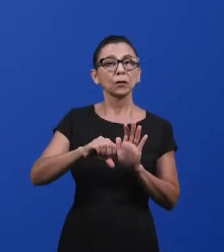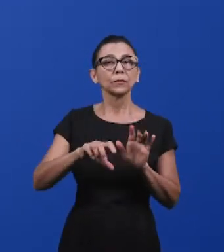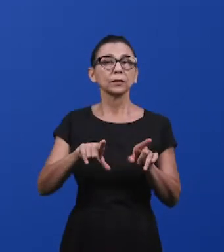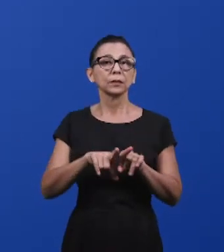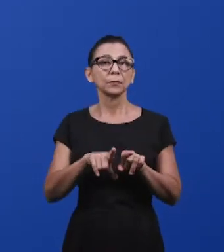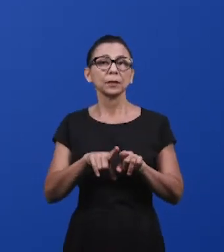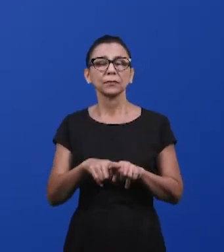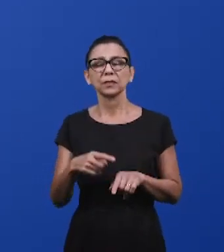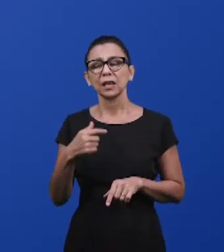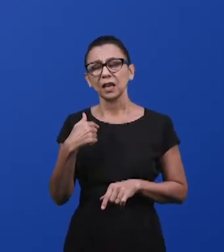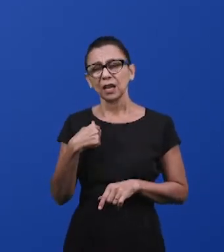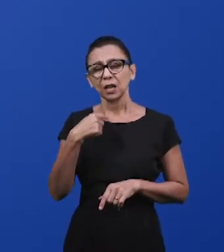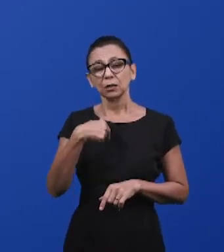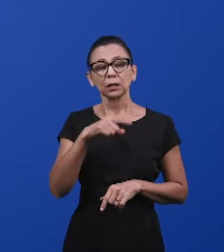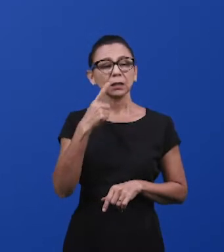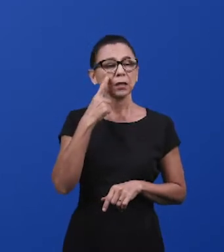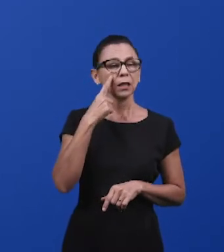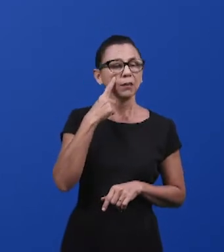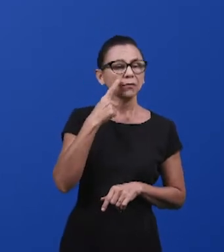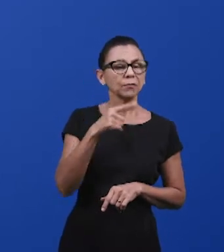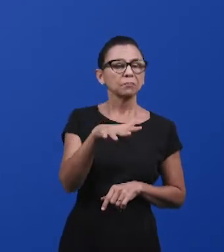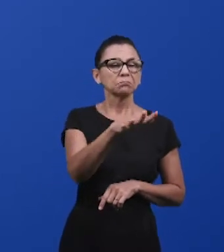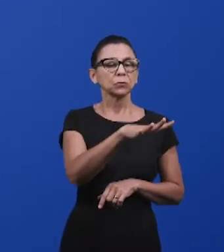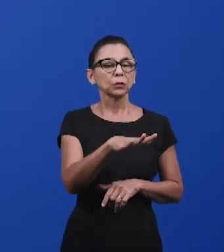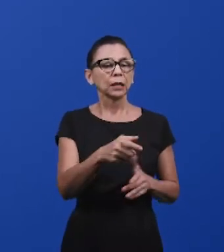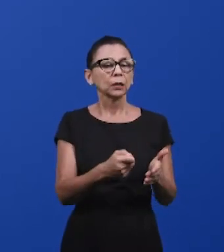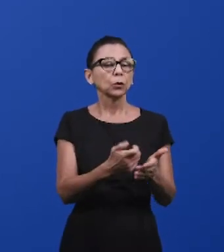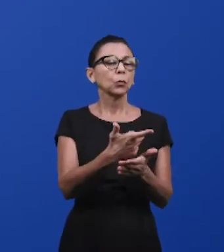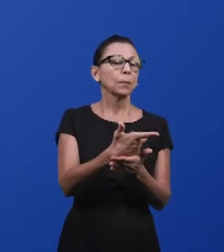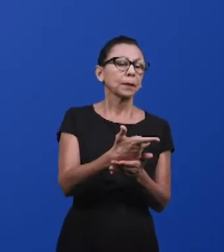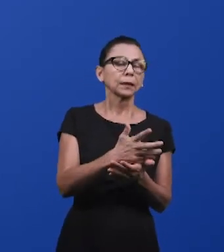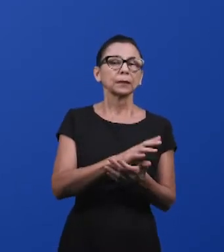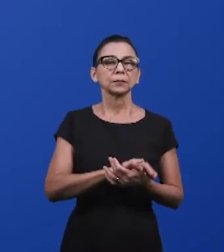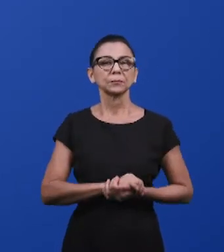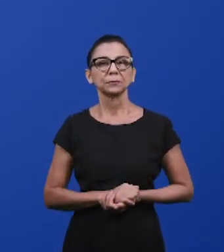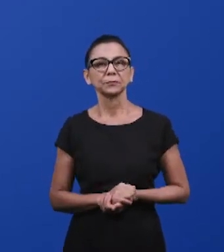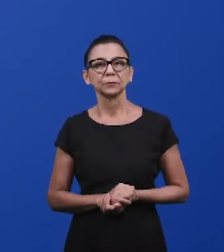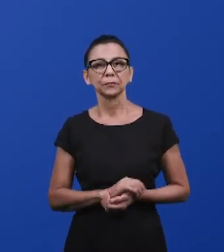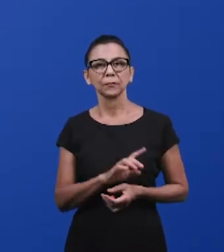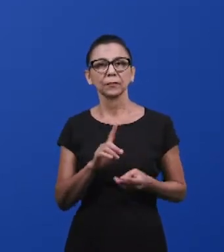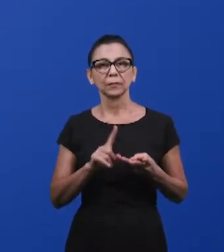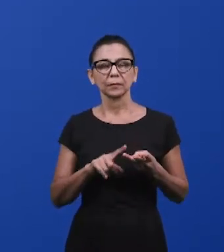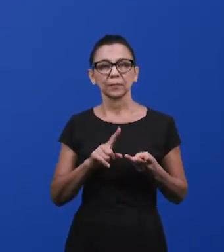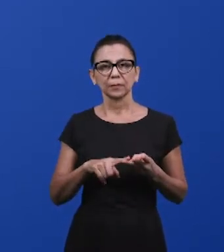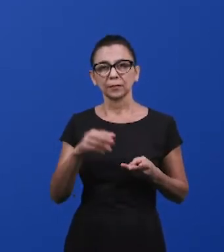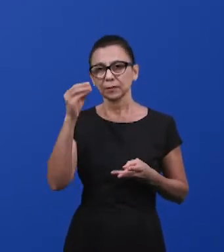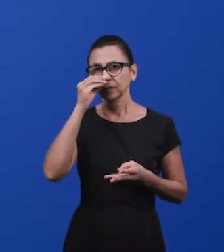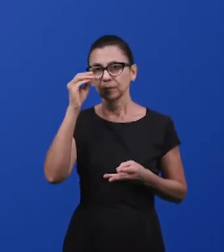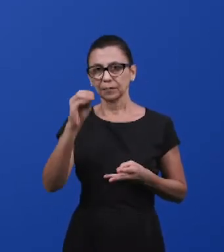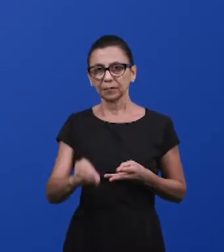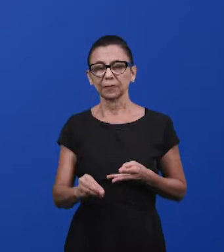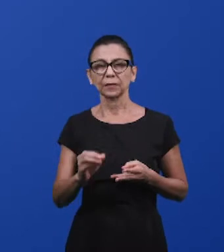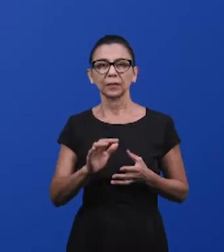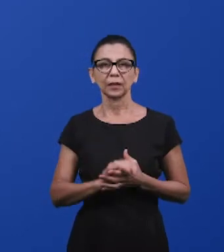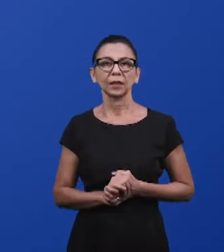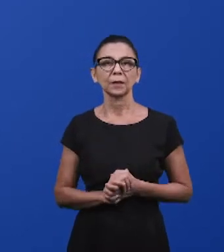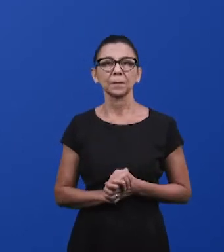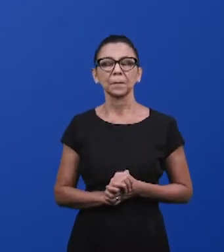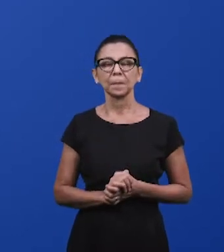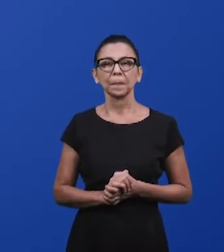um campo e precisa ver. E no verso 20, também a terceira rejeição, que é o livre-arbítrio do homem, né?